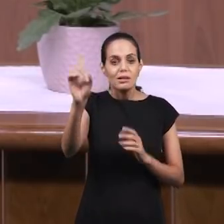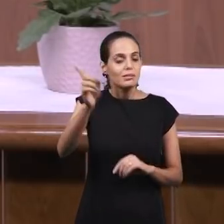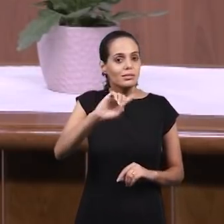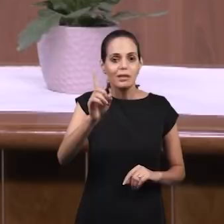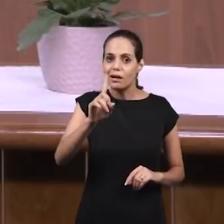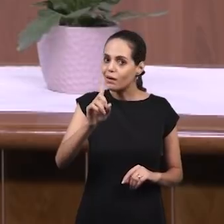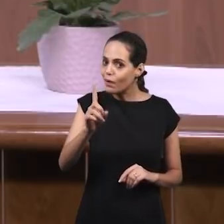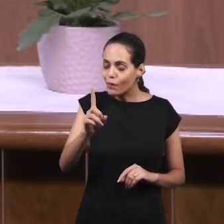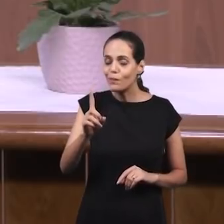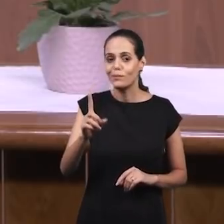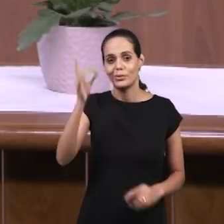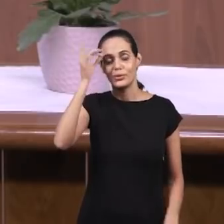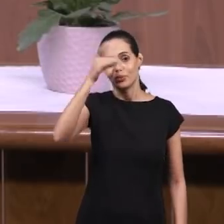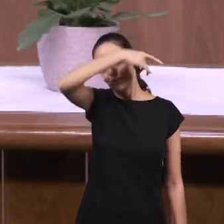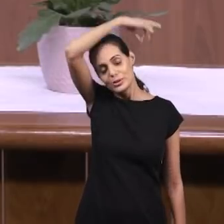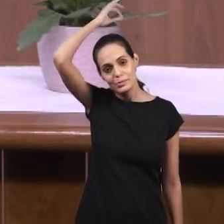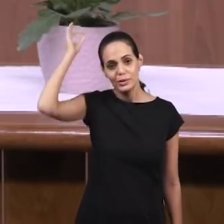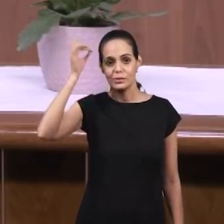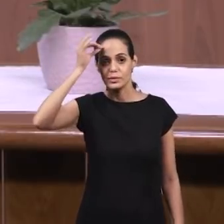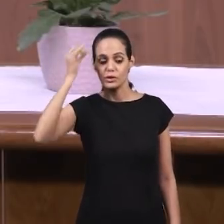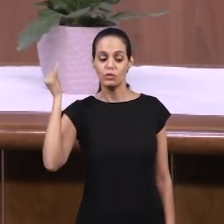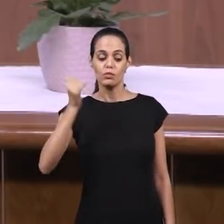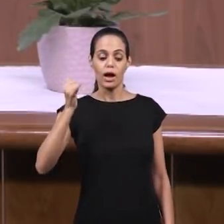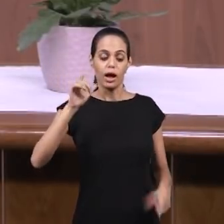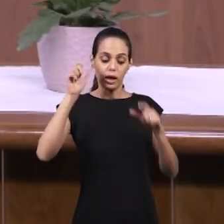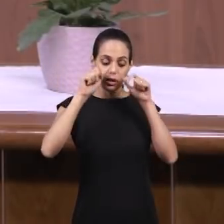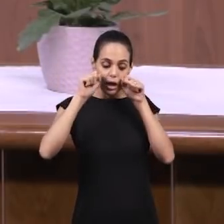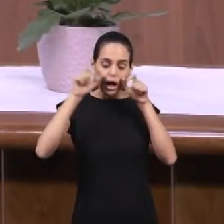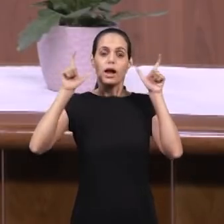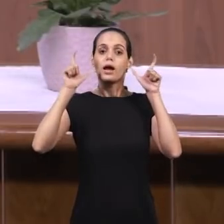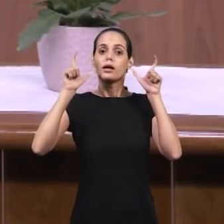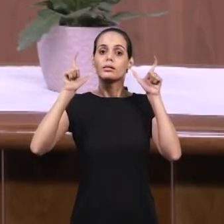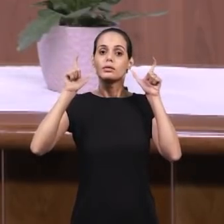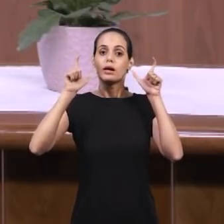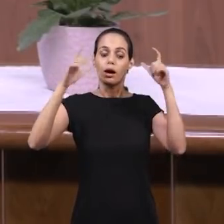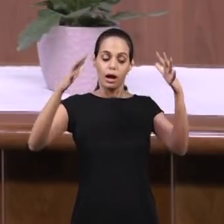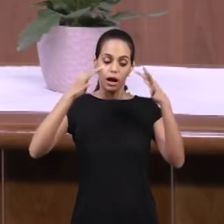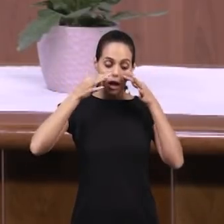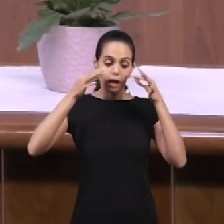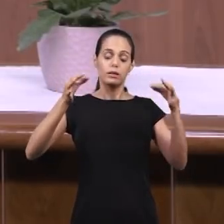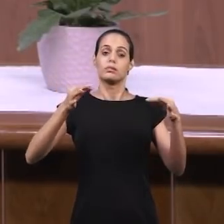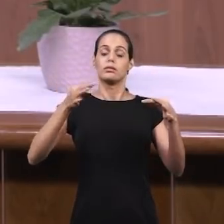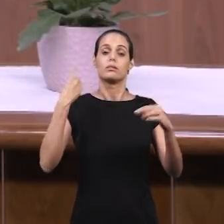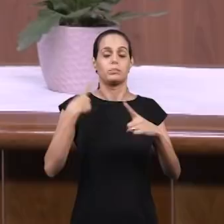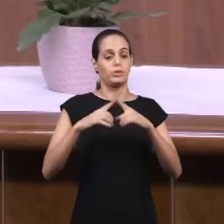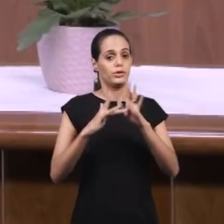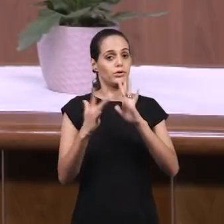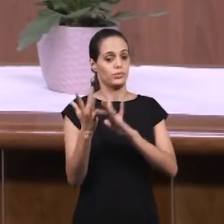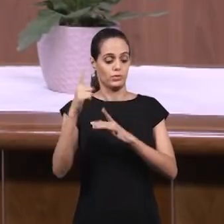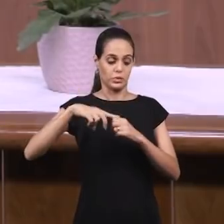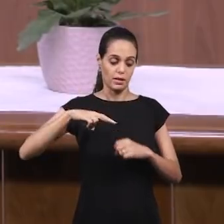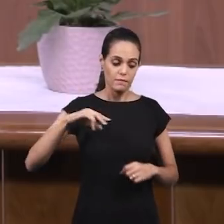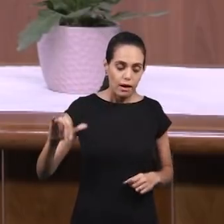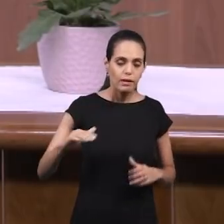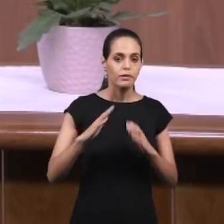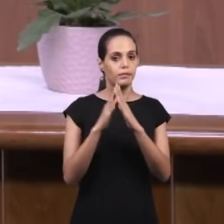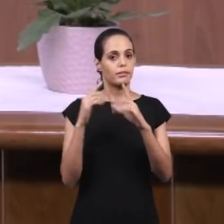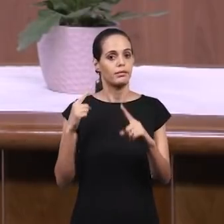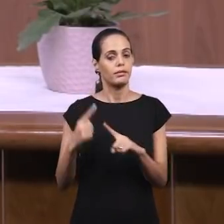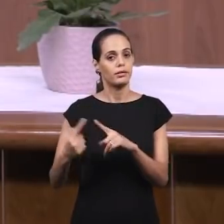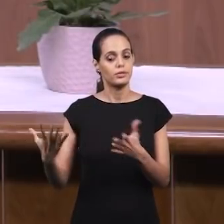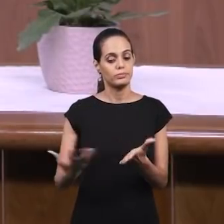dia. E o Espírito Santo está alertando essa igreja, olha, o dia vem, Jesus vem, a igreja vai